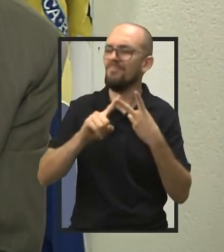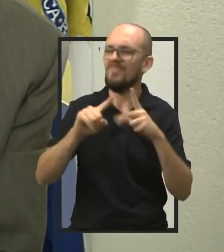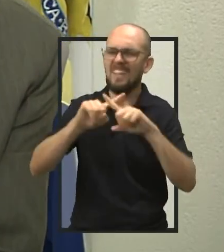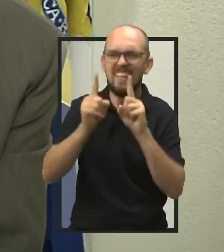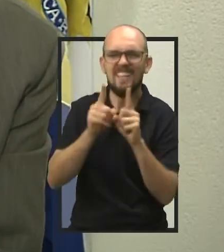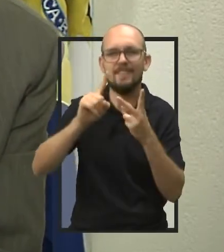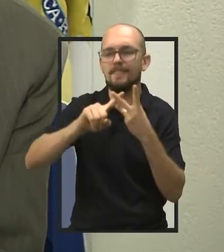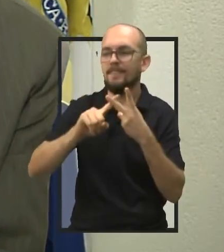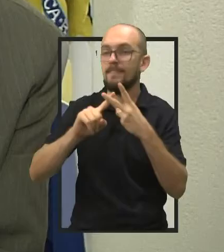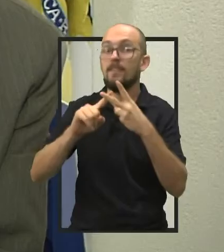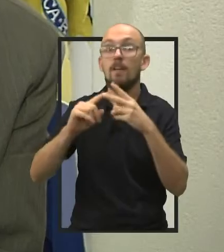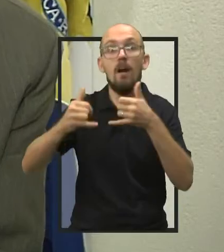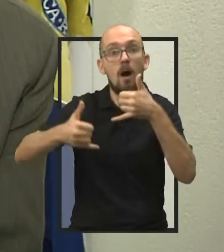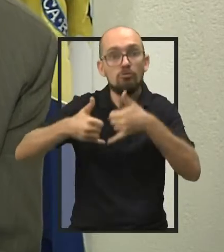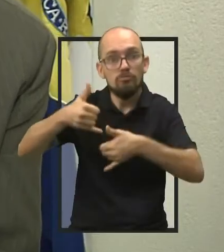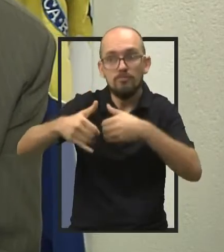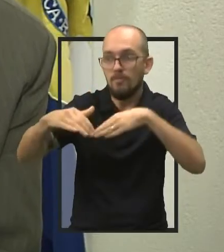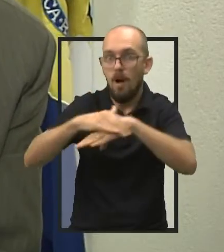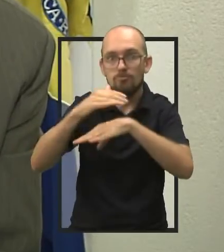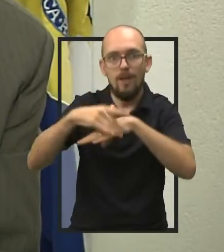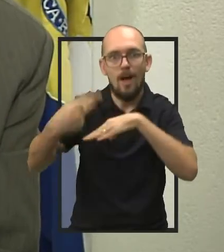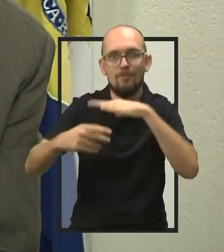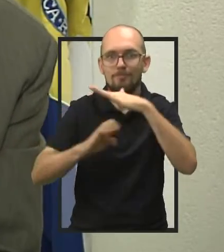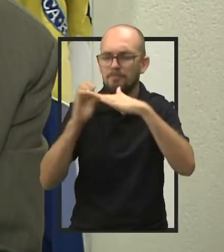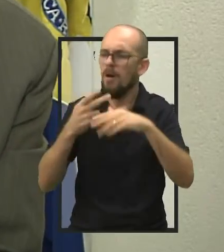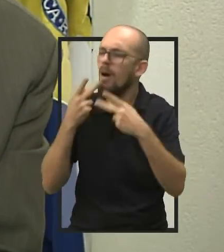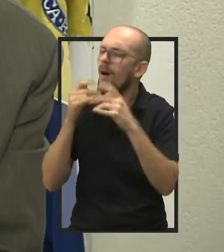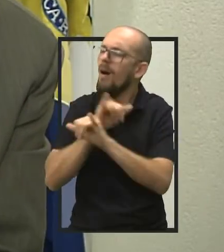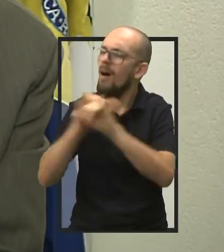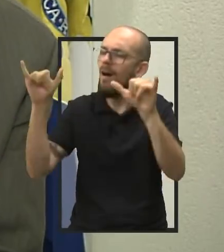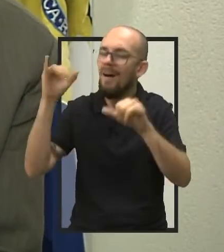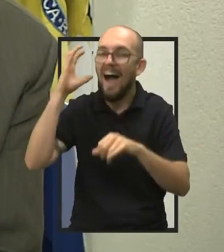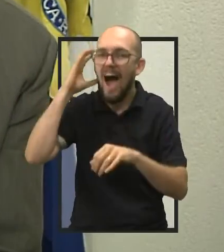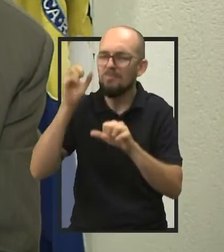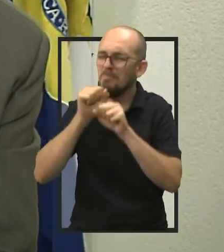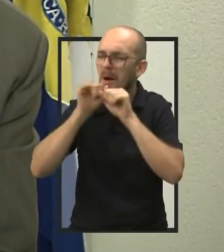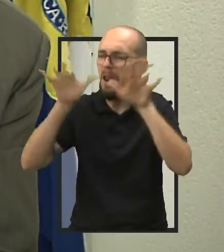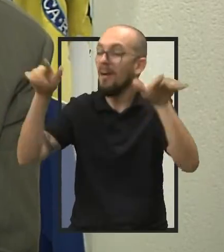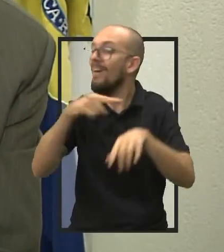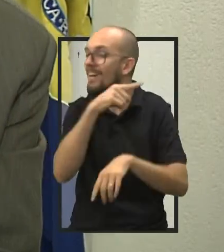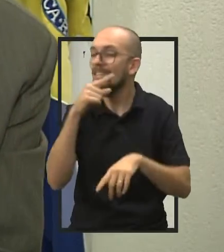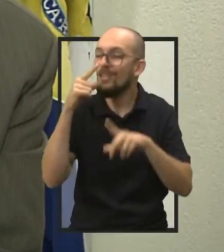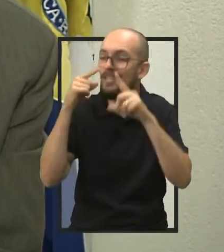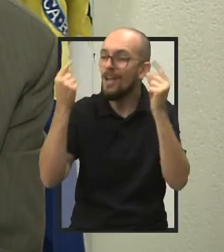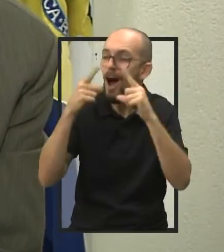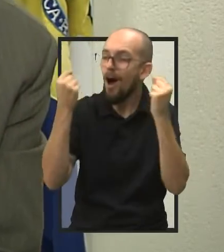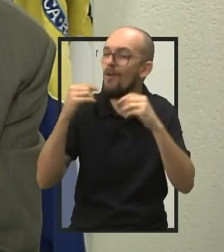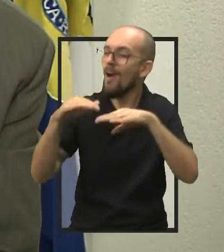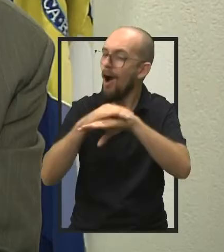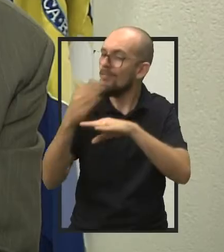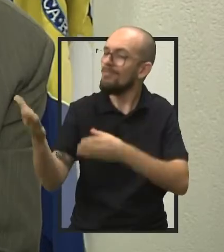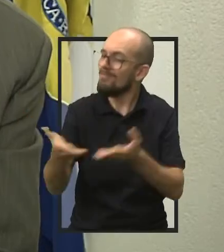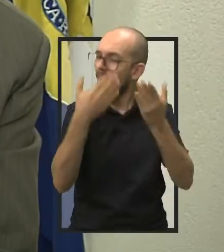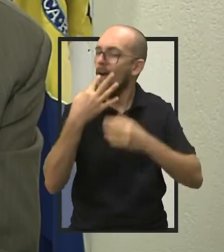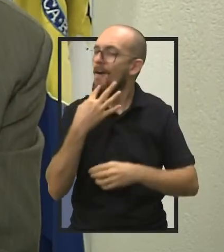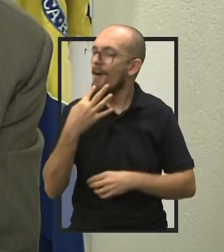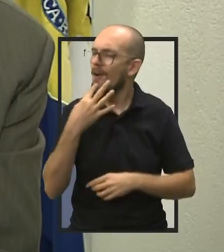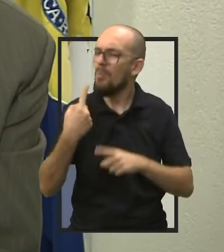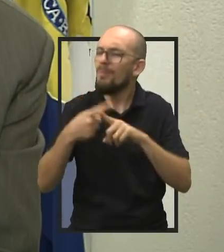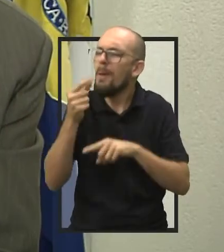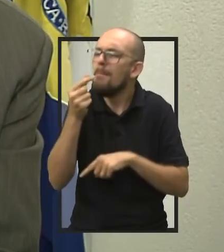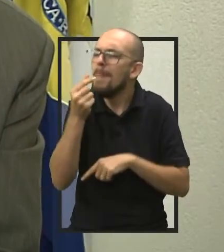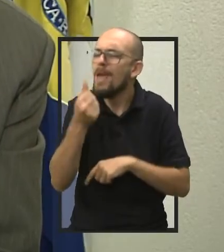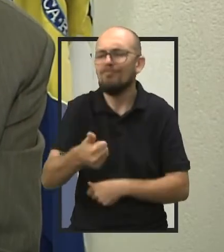calçado, convidei todo o pessoal, inclusive os ouvintes da rádio, para que conhecesse Jaú e comprasse calçado em nossa cidade, porque o preço